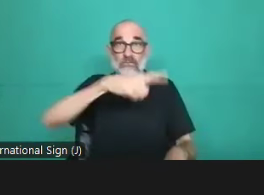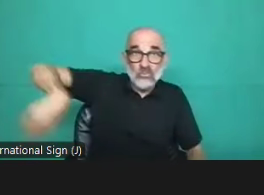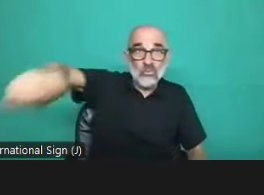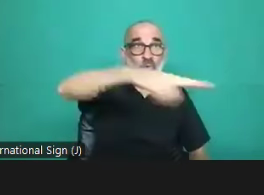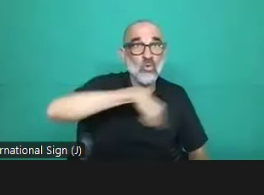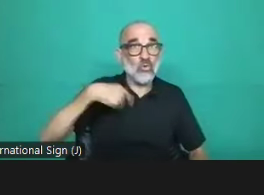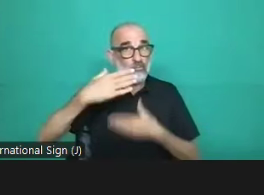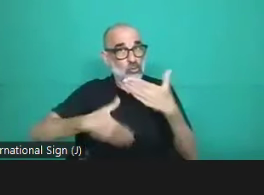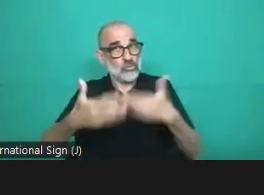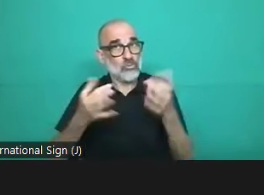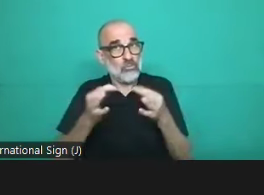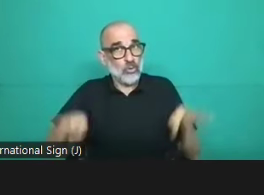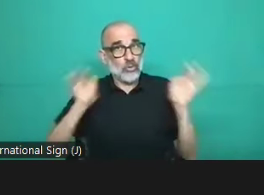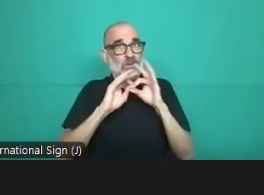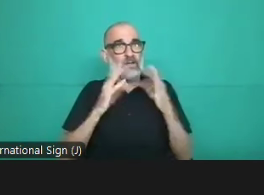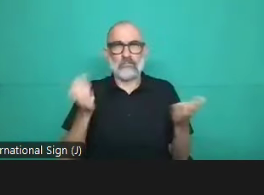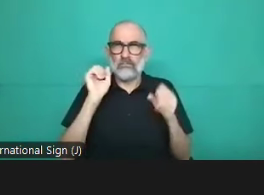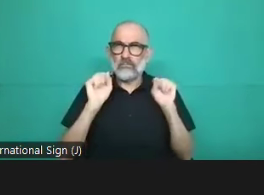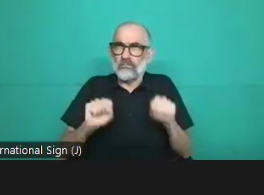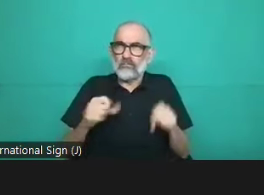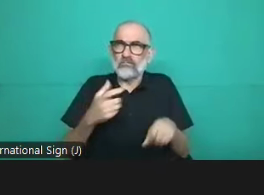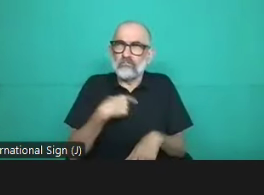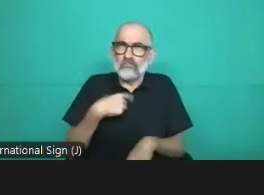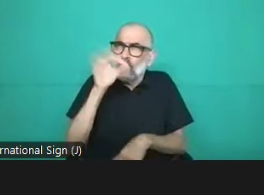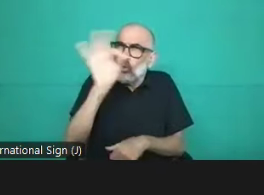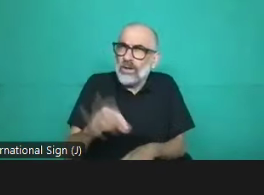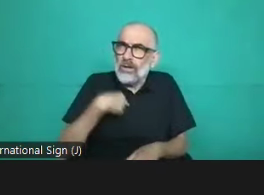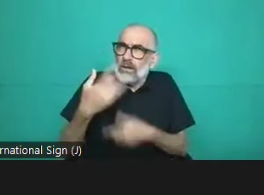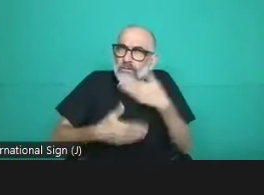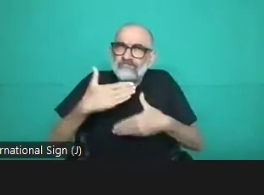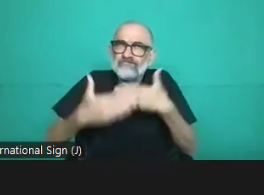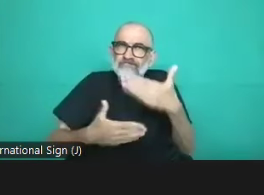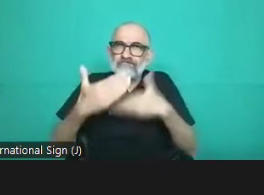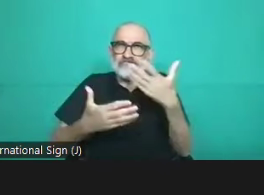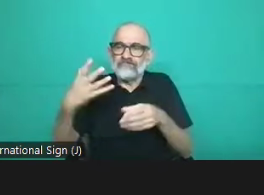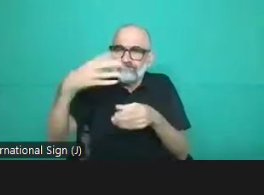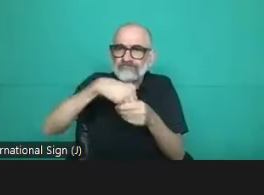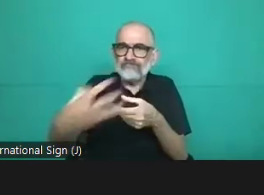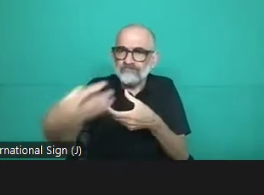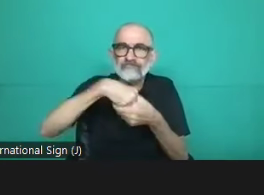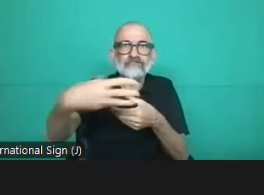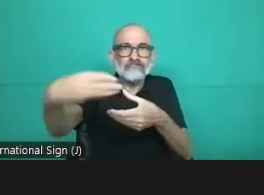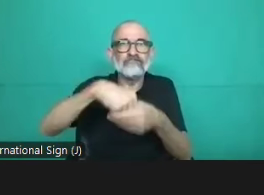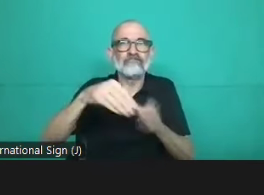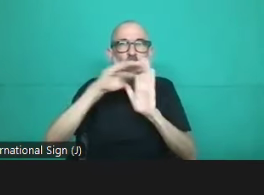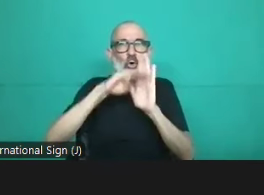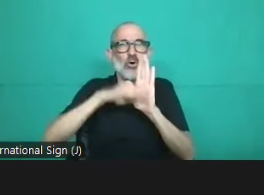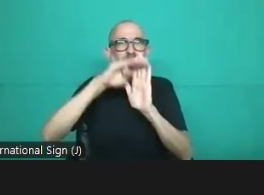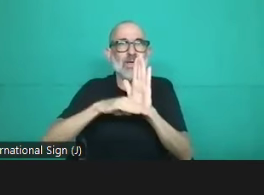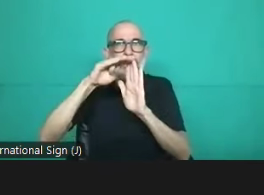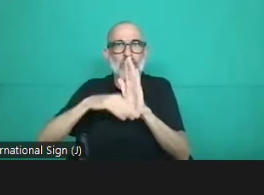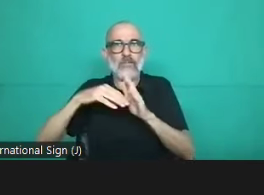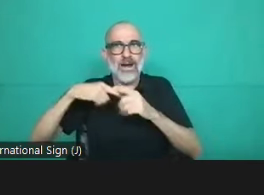filas de espera, né, que é importante a gente ter um olhar especial para essas filas, com sistemas